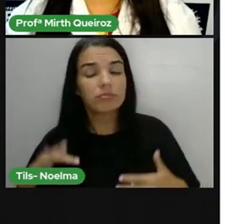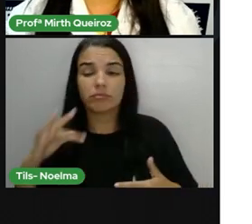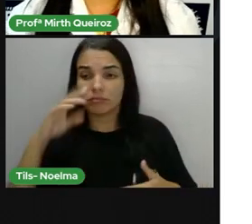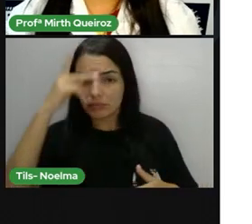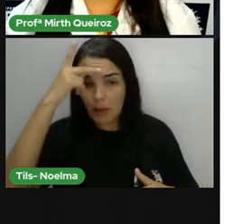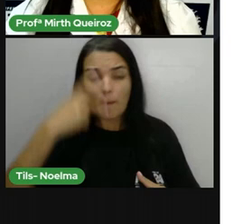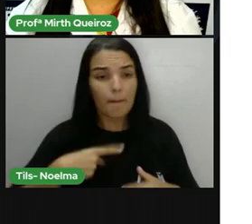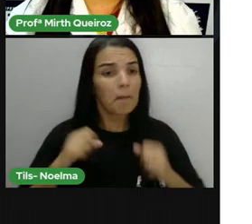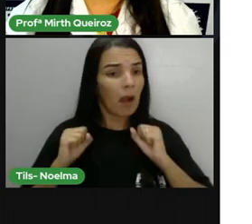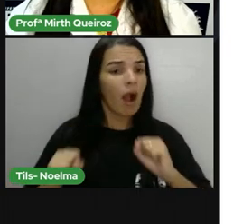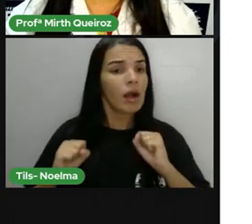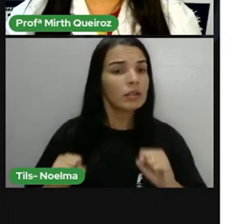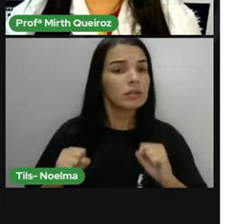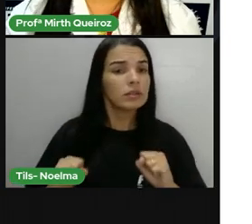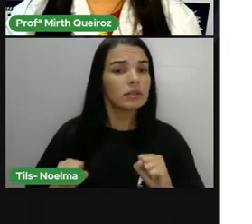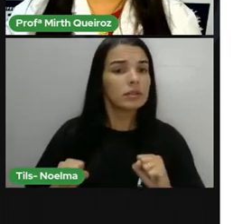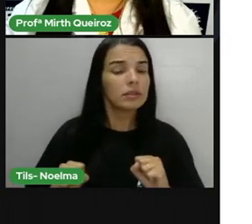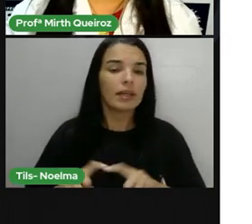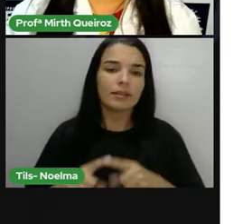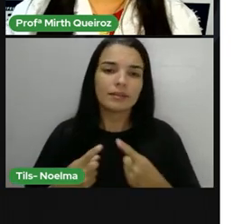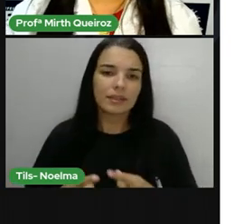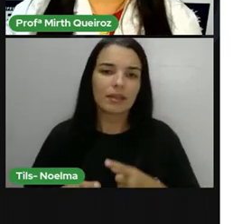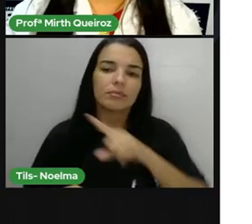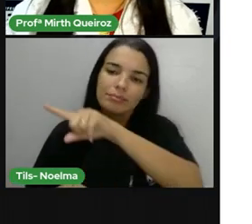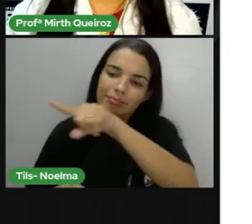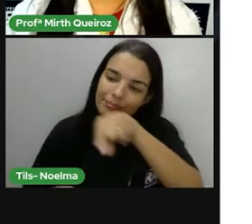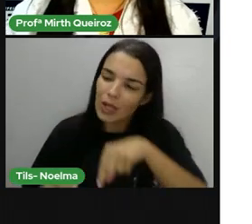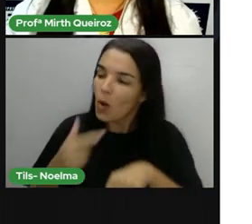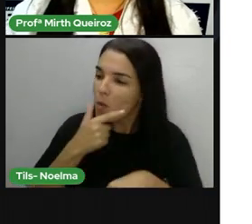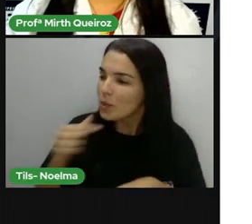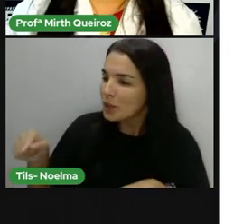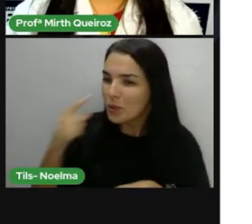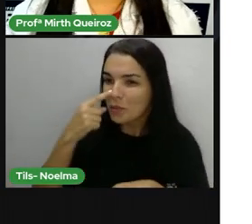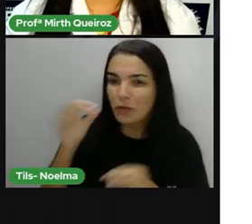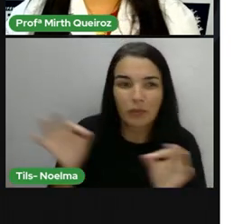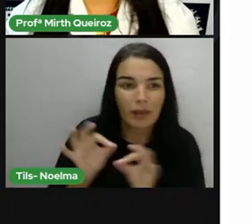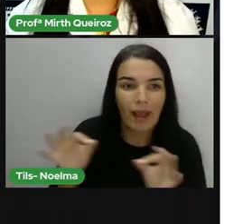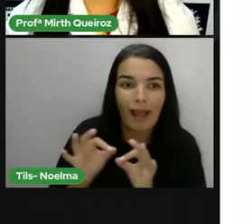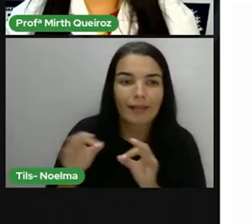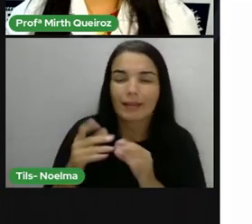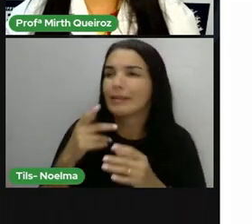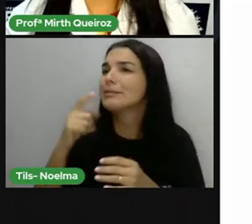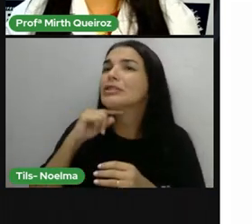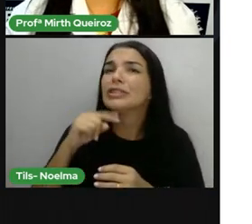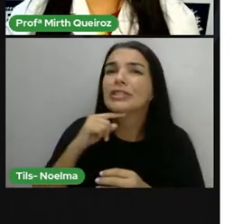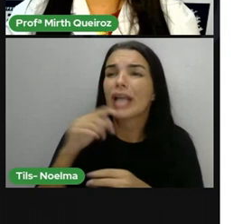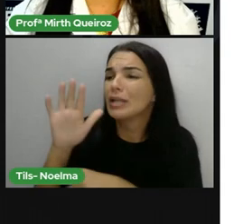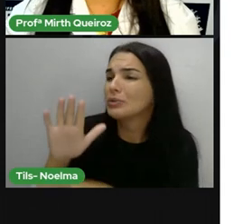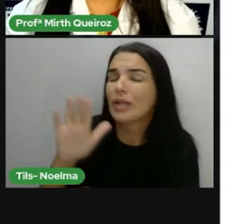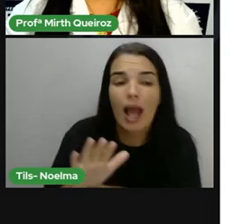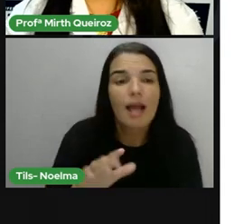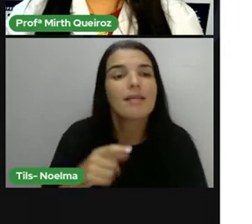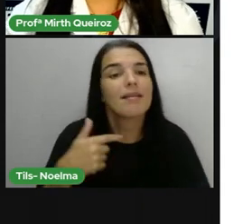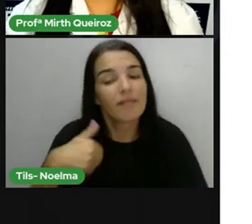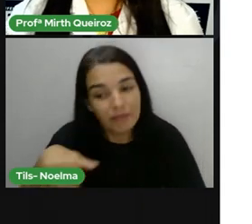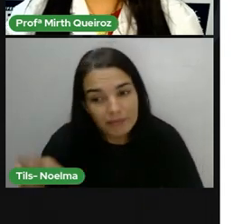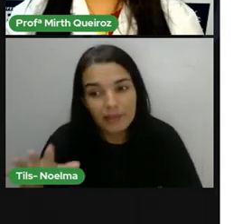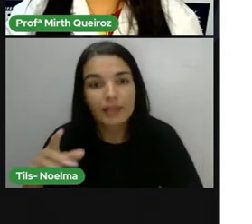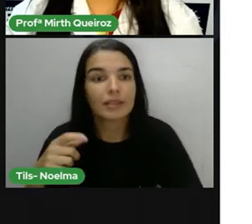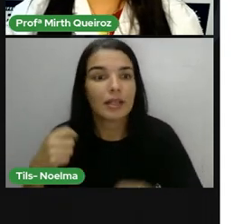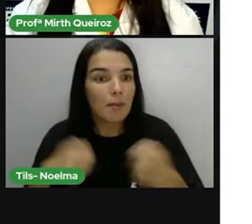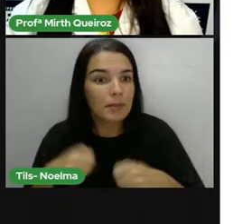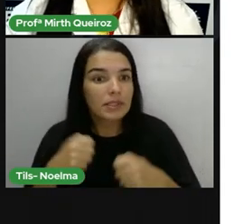nossa capacidade. E o menino, por não ter ninguém ali dizendo que ele não era capaz, como foi o caso dos bombeiros quando eles chegaram e falaram, não tem